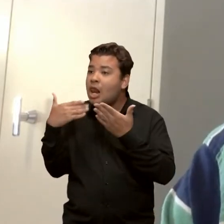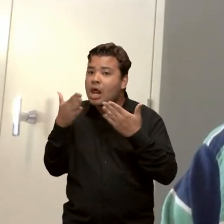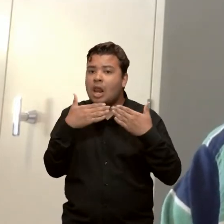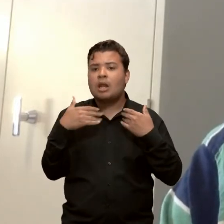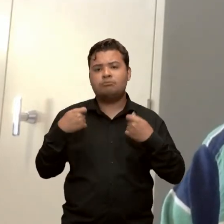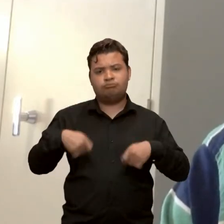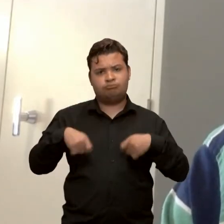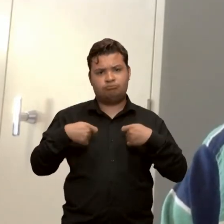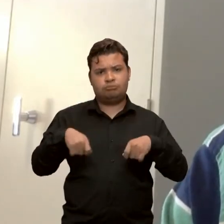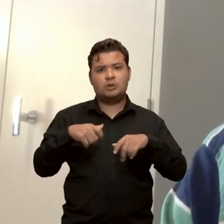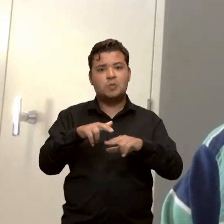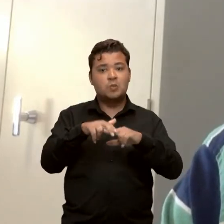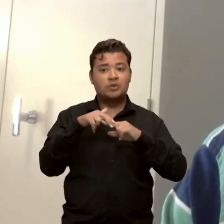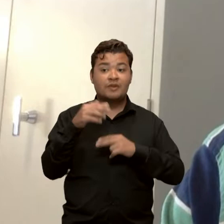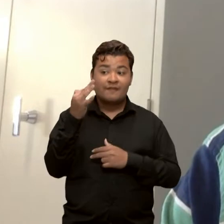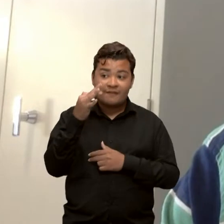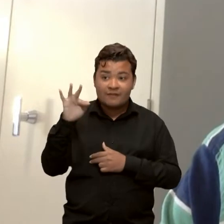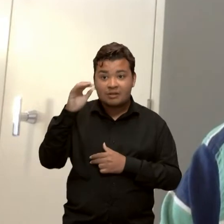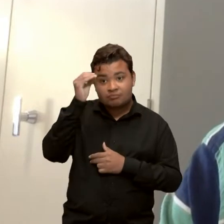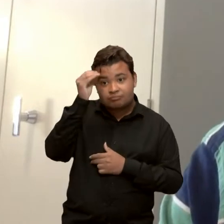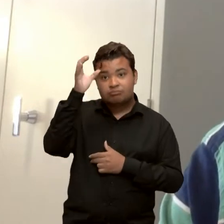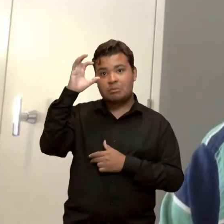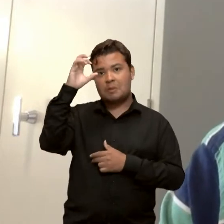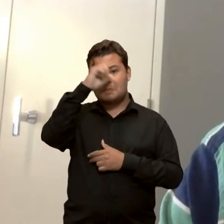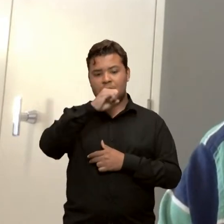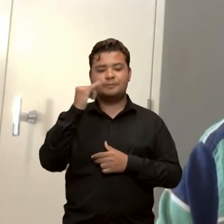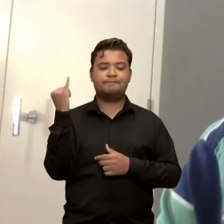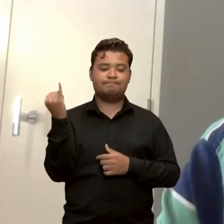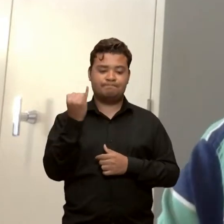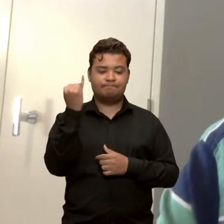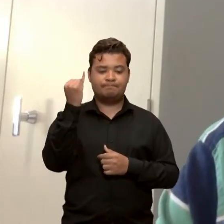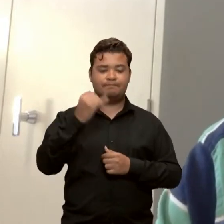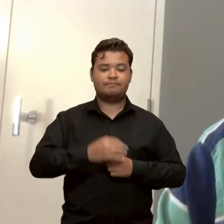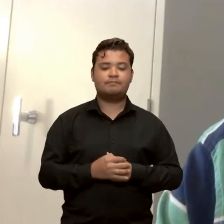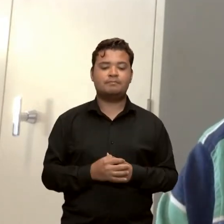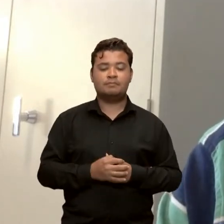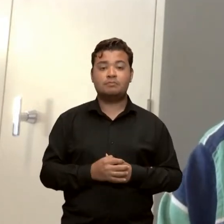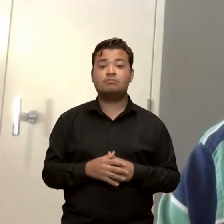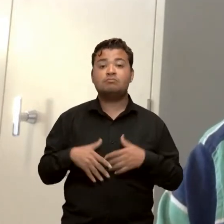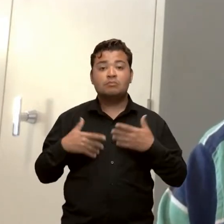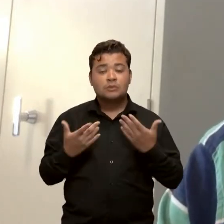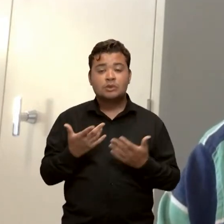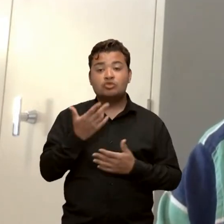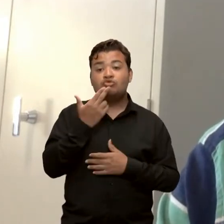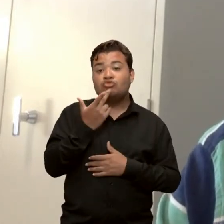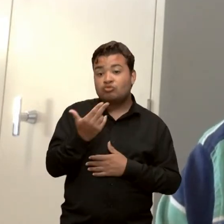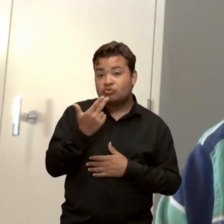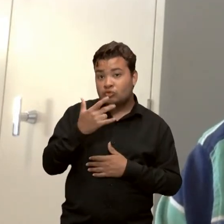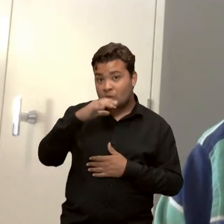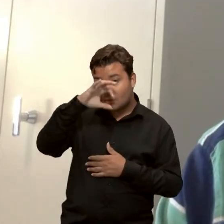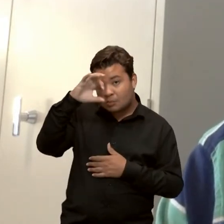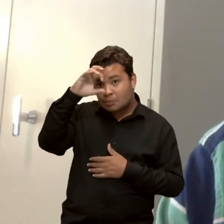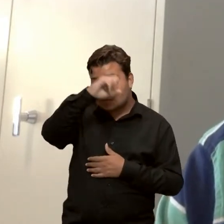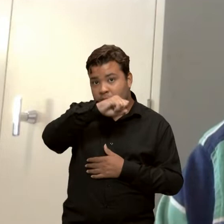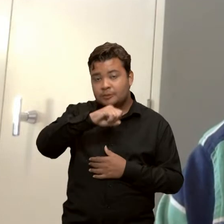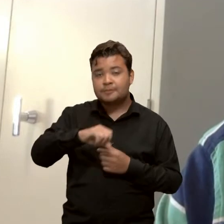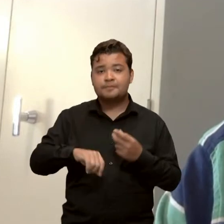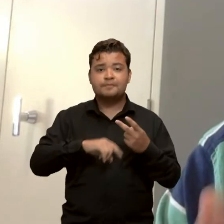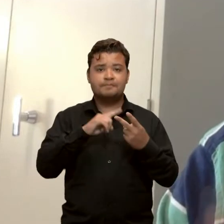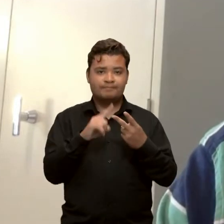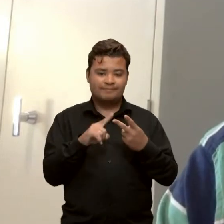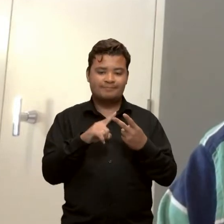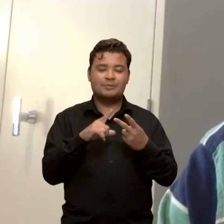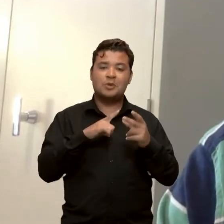Então, o conhecimento de francês vai ser importante também, né? Tá certo, professor. Então, o conhecimento linguístico, a preparação,